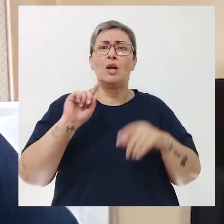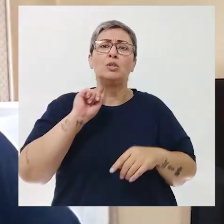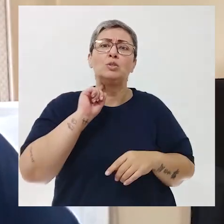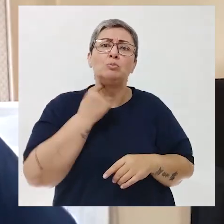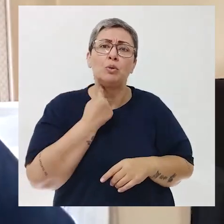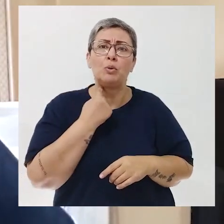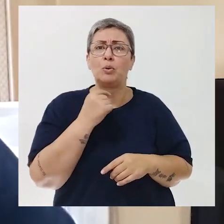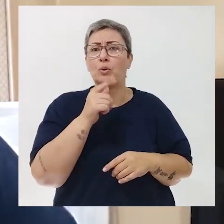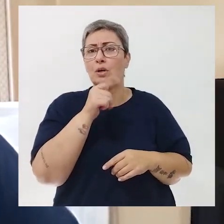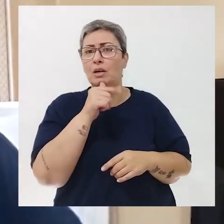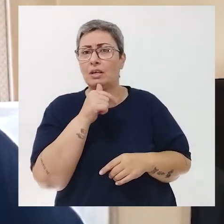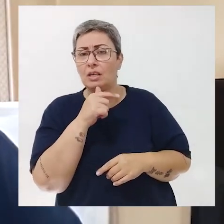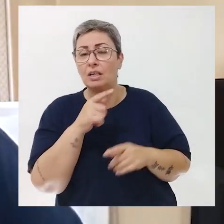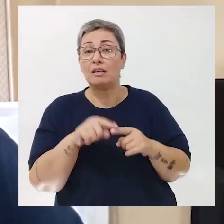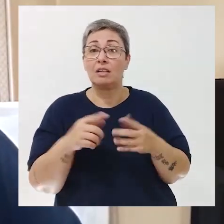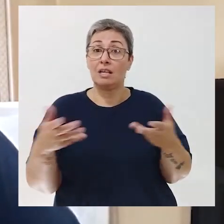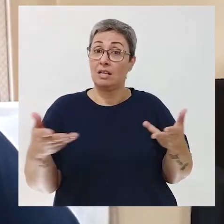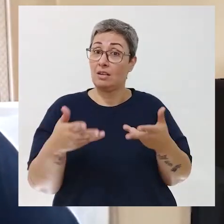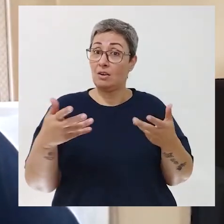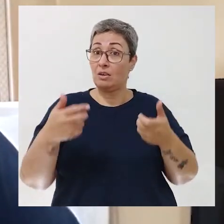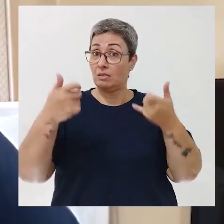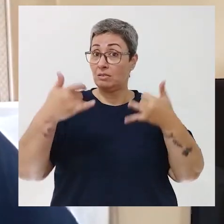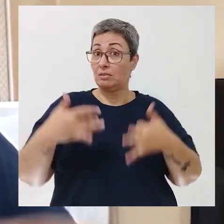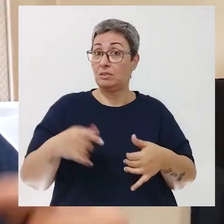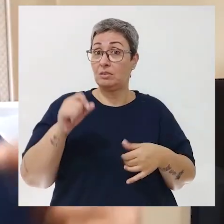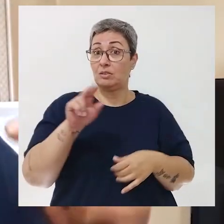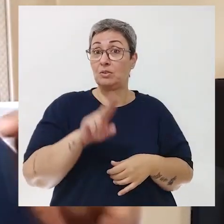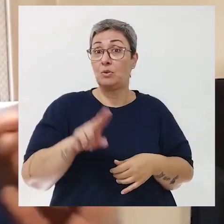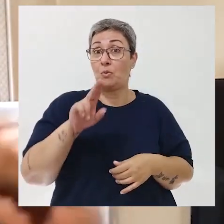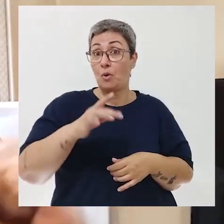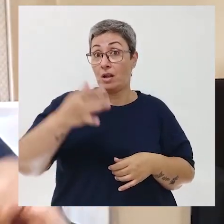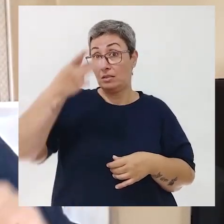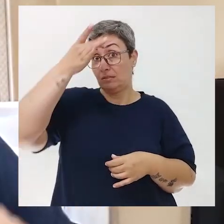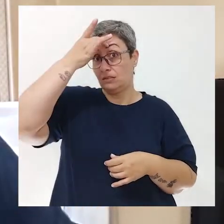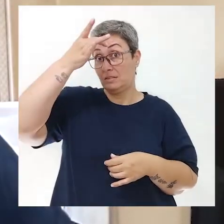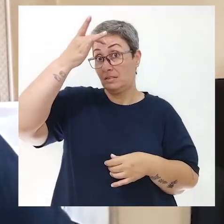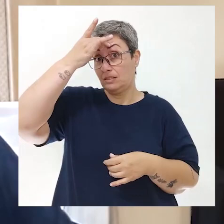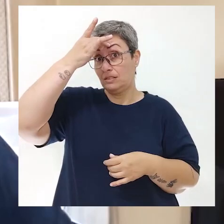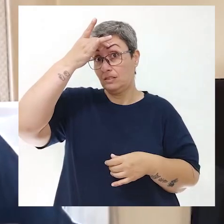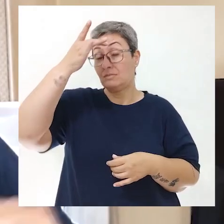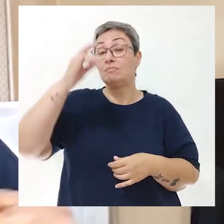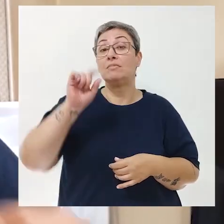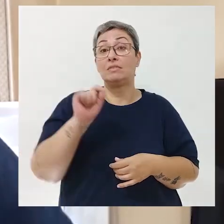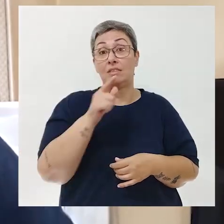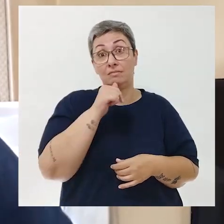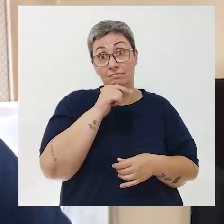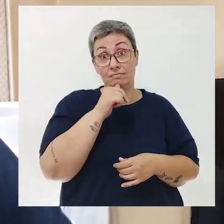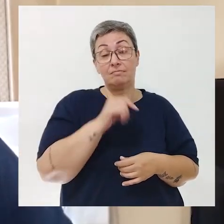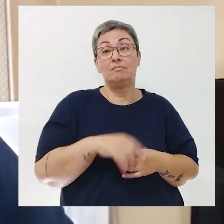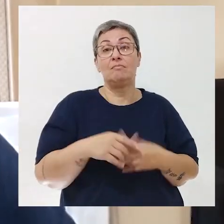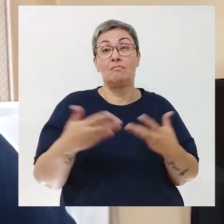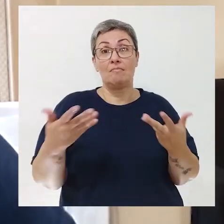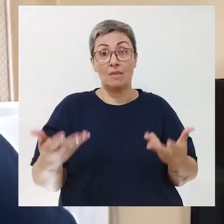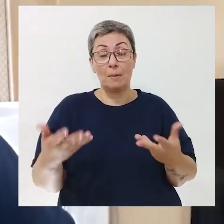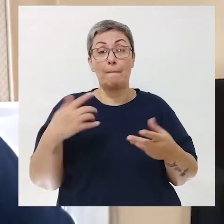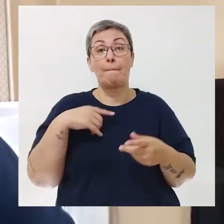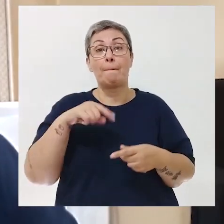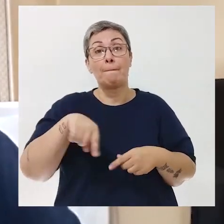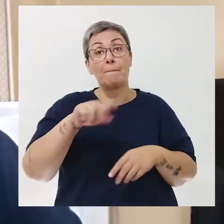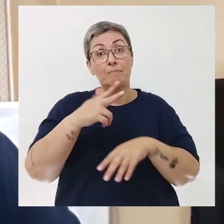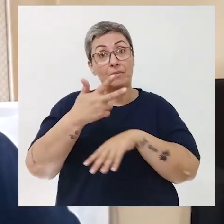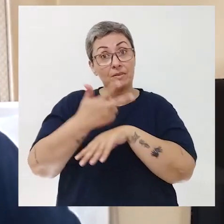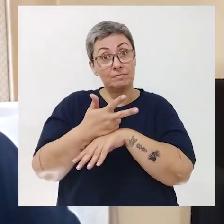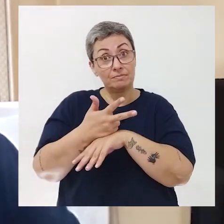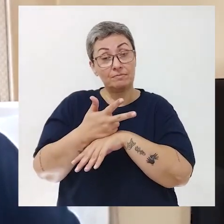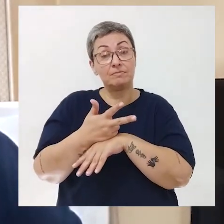poluir as águas, né? E agora estamos falando sobre o uso consciente da água. Então, o seu